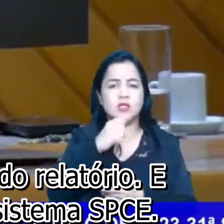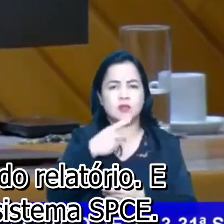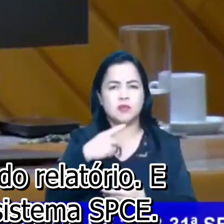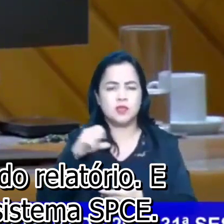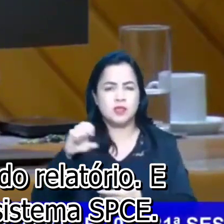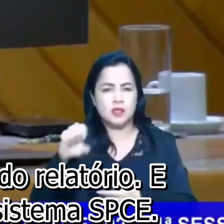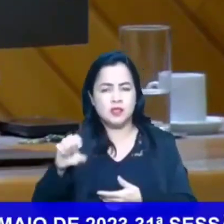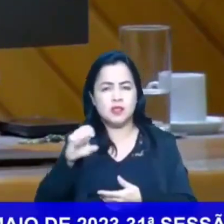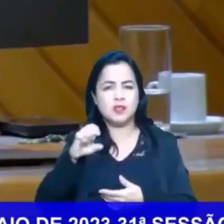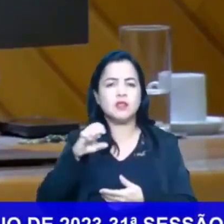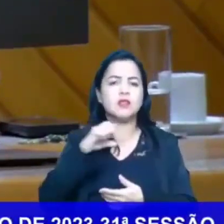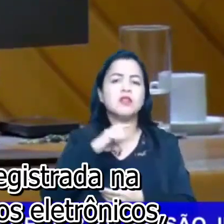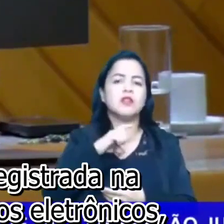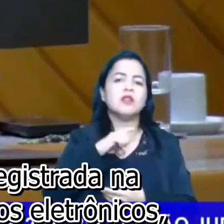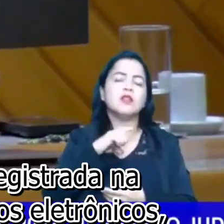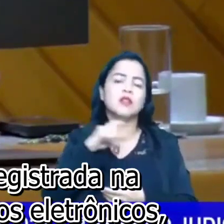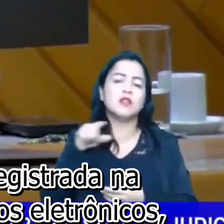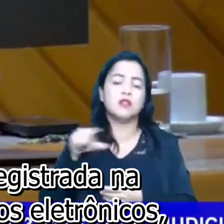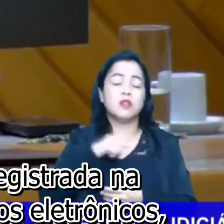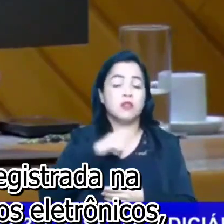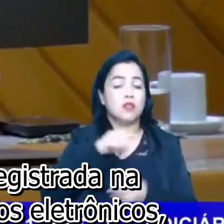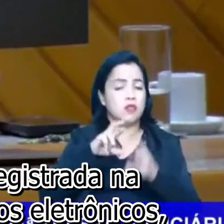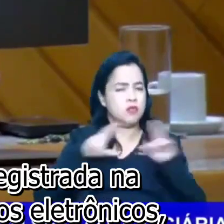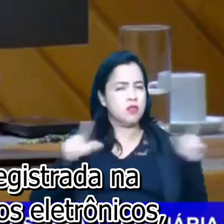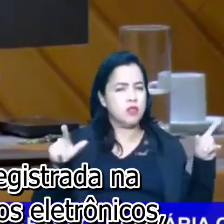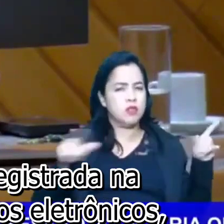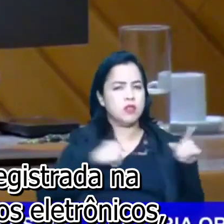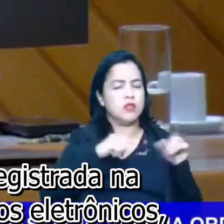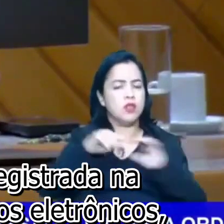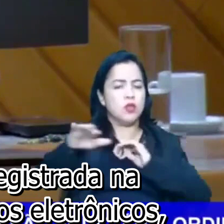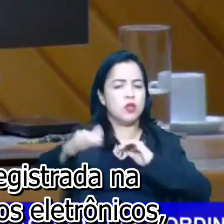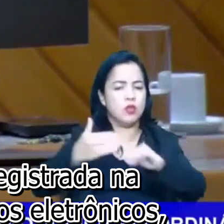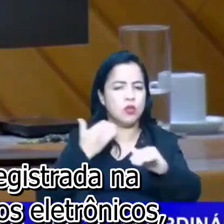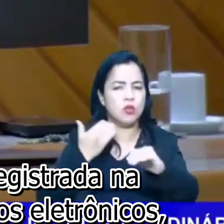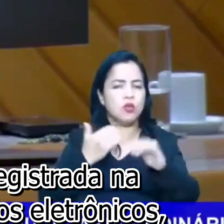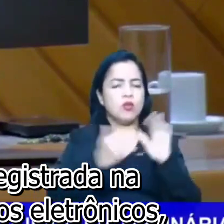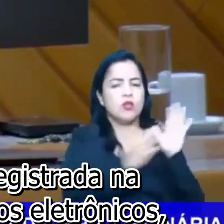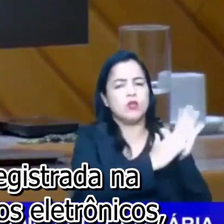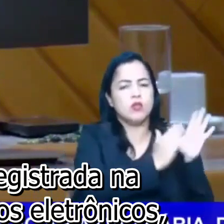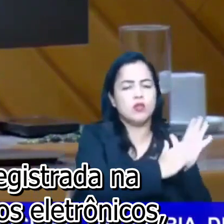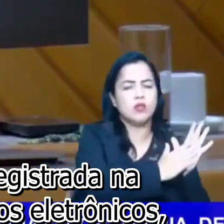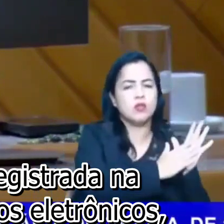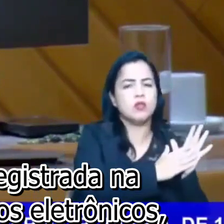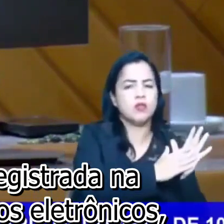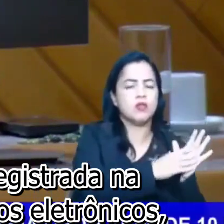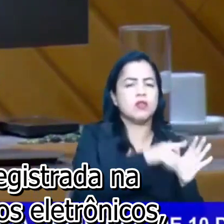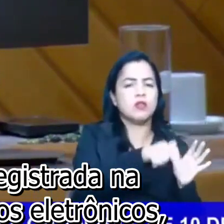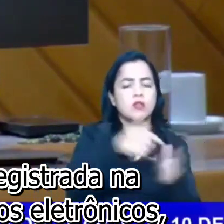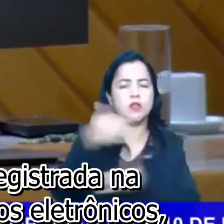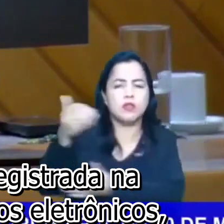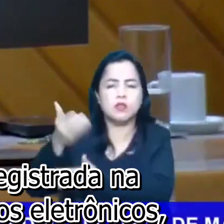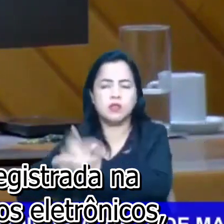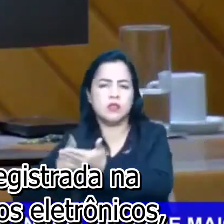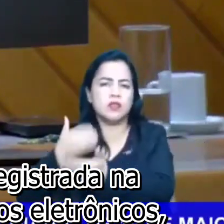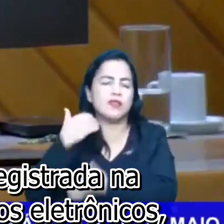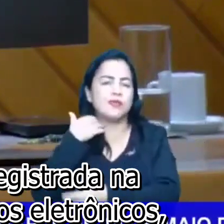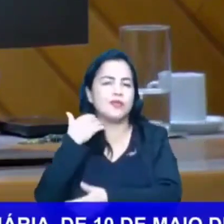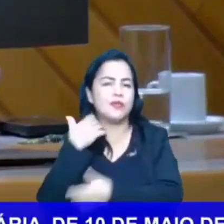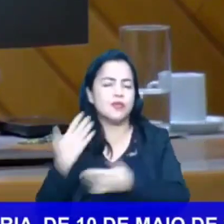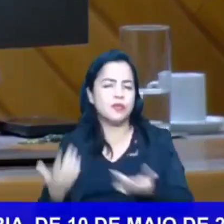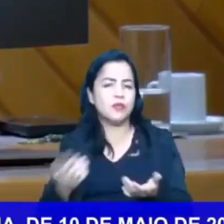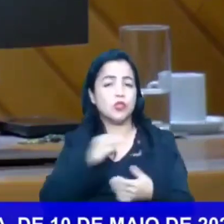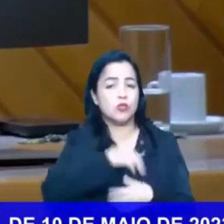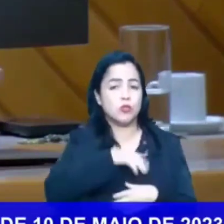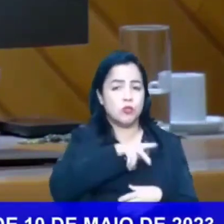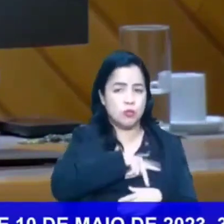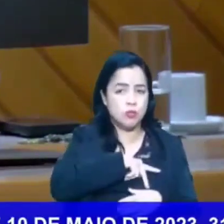SPCE, há divergência entre a movimentação financeira registrada na prestação de contas e aquela registrada nos extratos eletrônicos. O